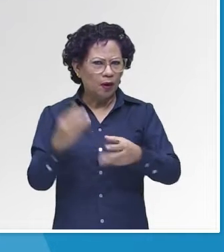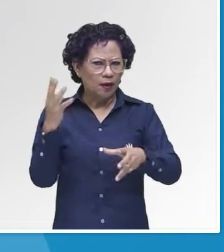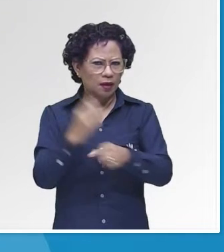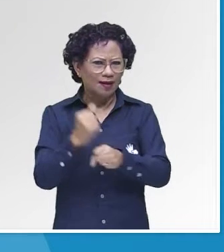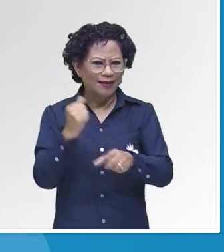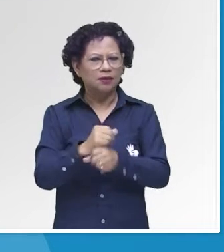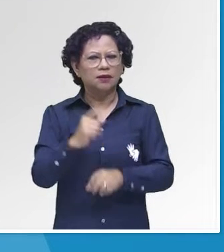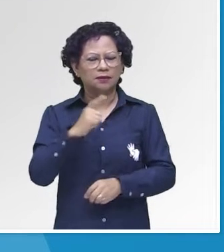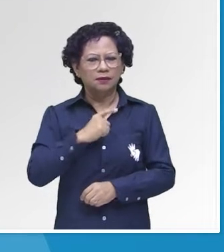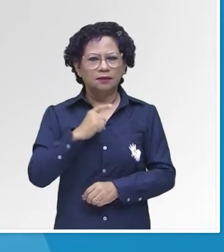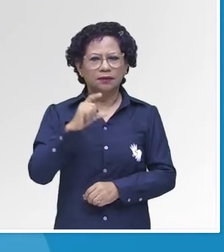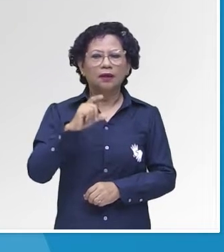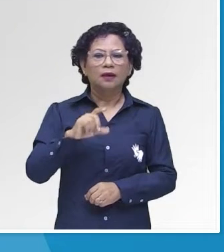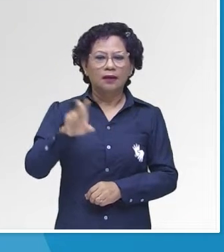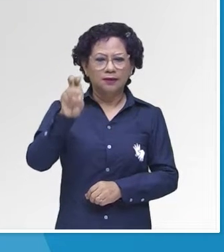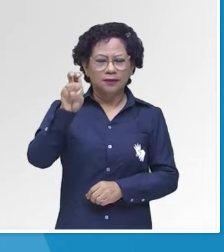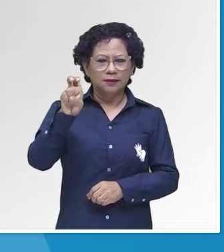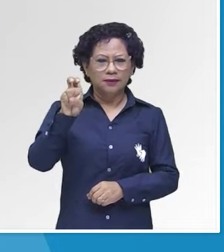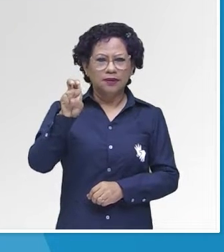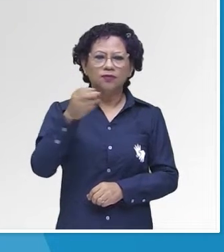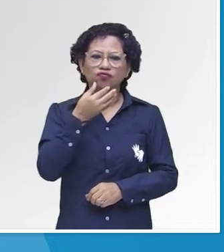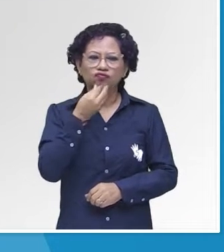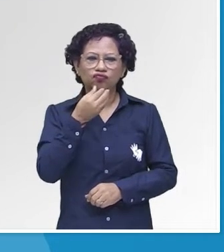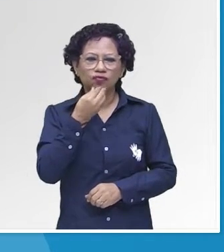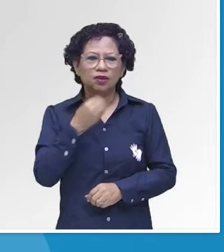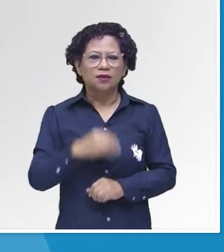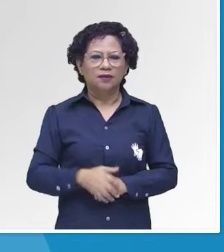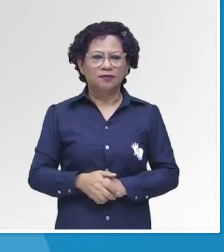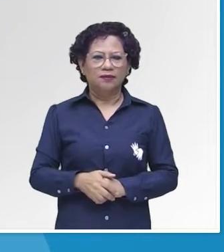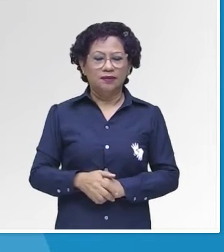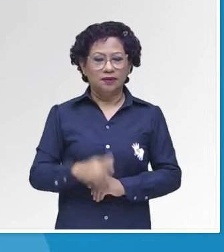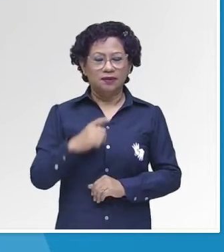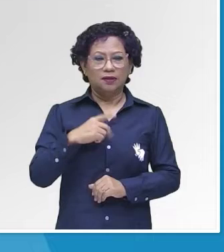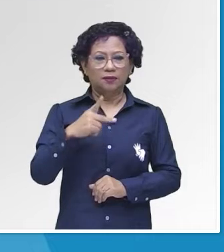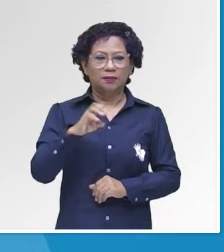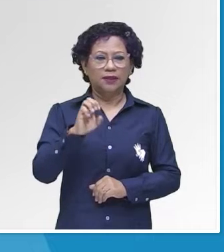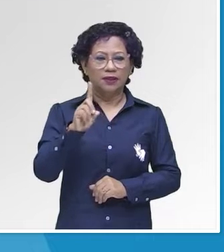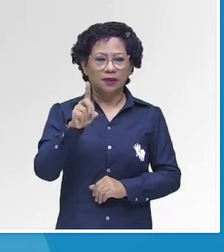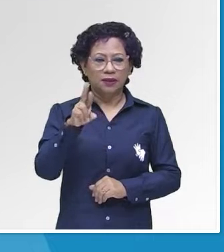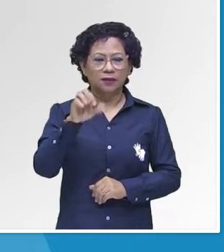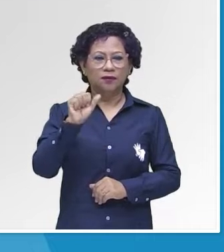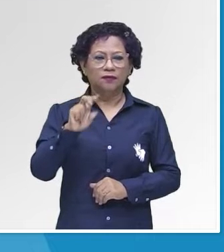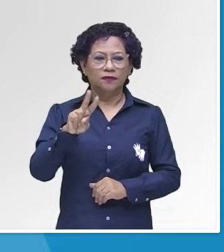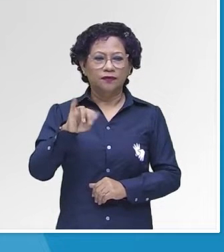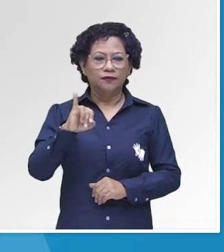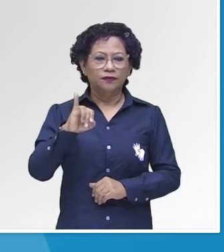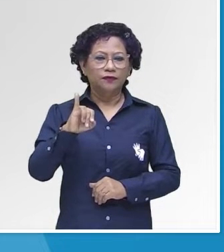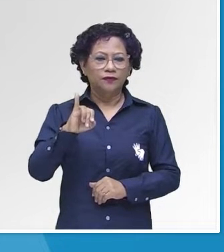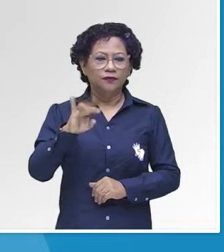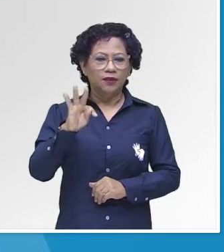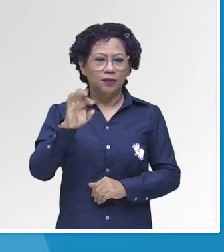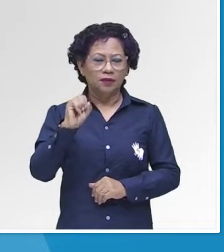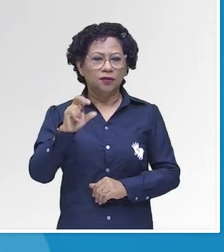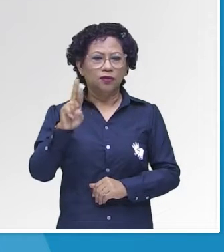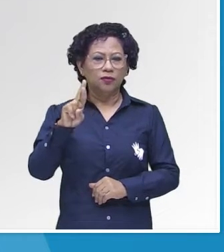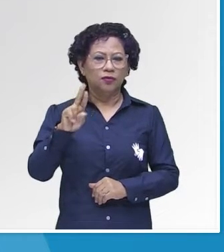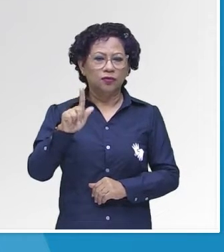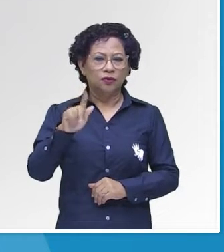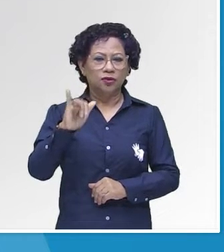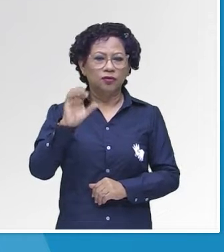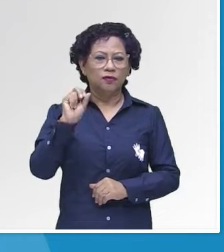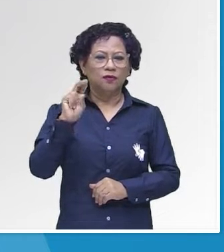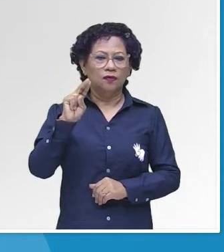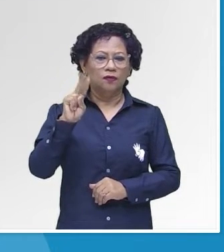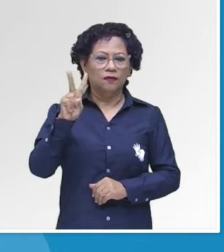personagens: o Pedro, o Vitor, o Giovanni, o Carlão e o Daniel, cada um com as suas alturas, tendo